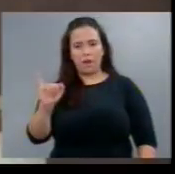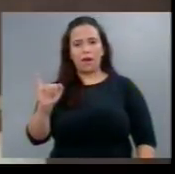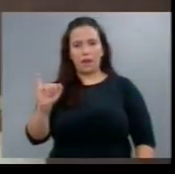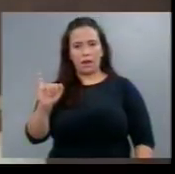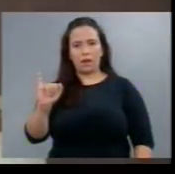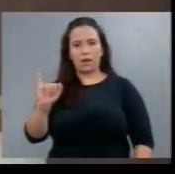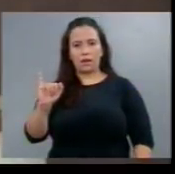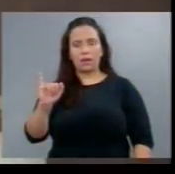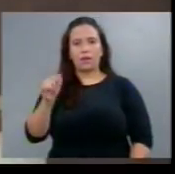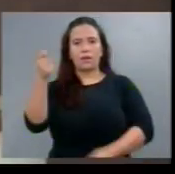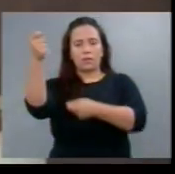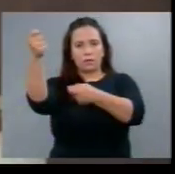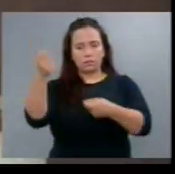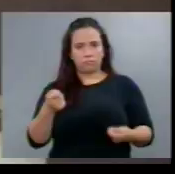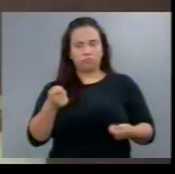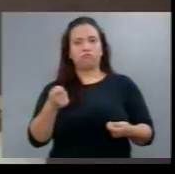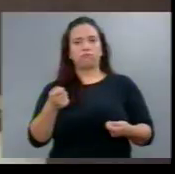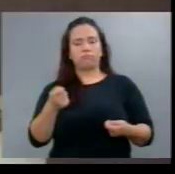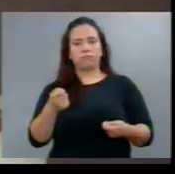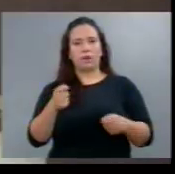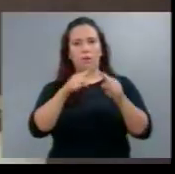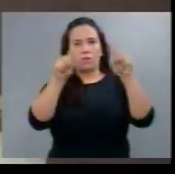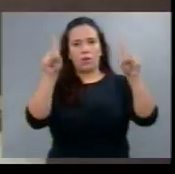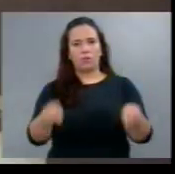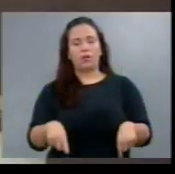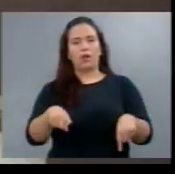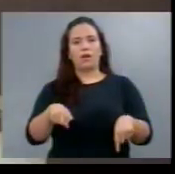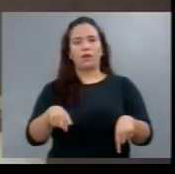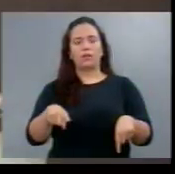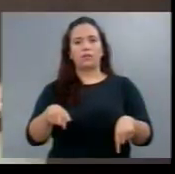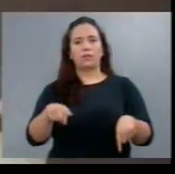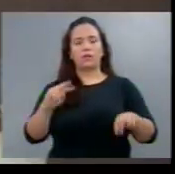uma estadualização do ajuste fiscal.